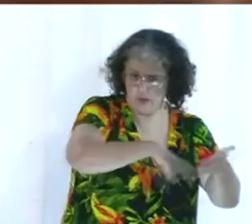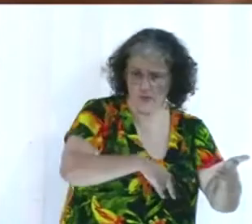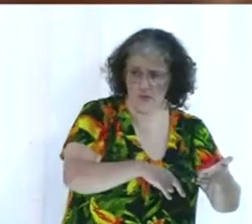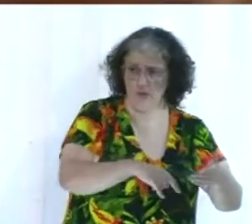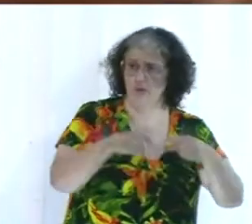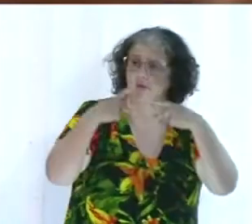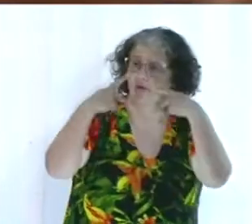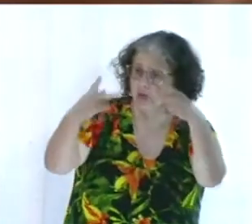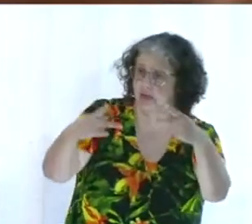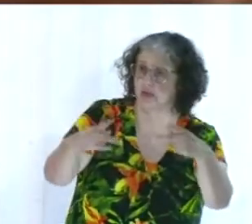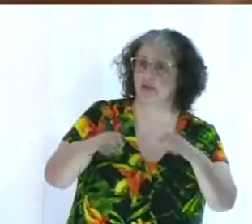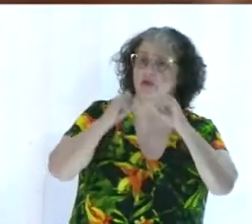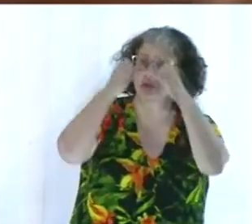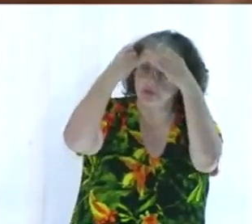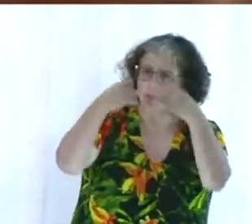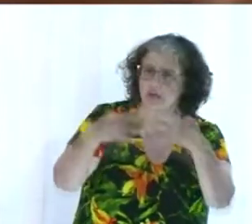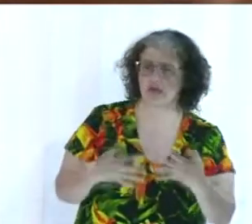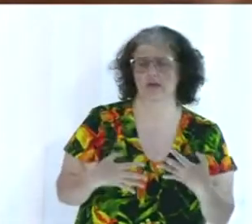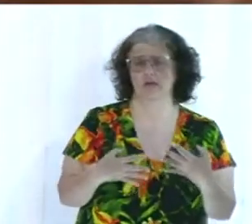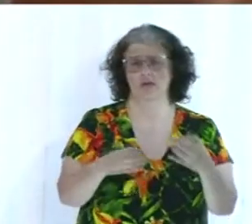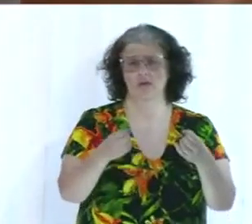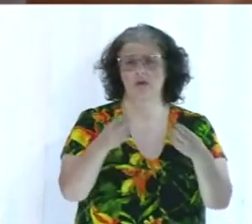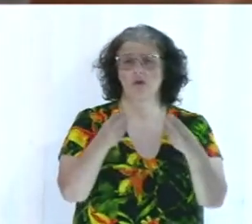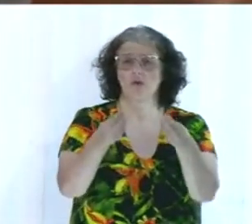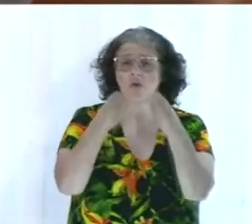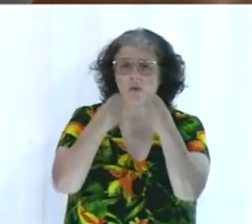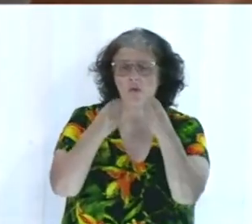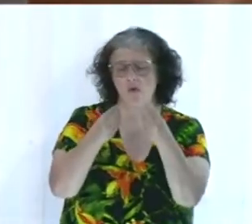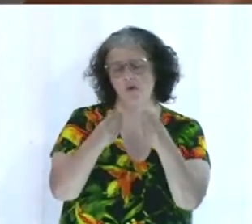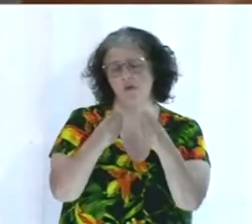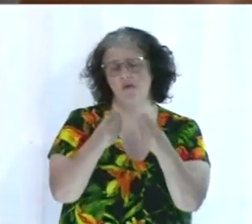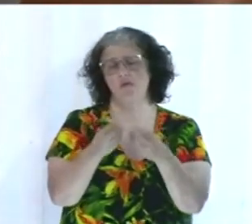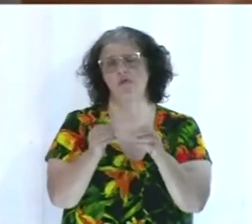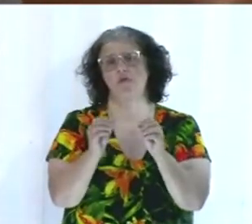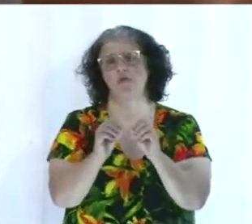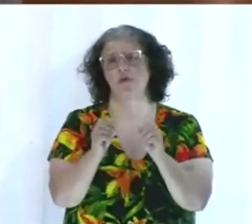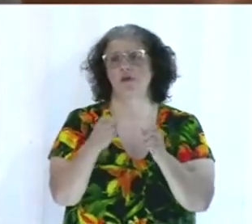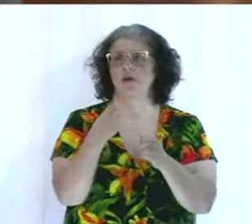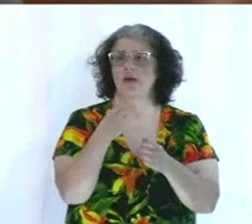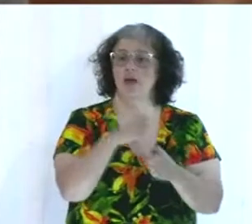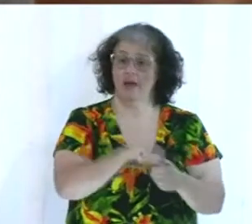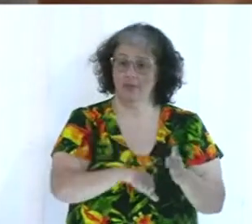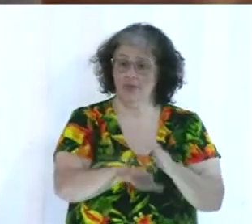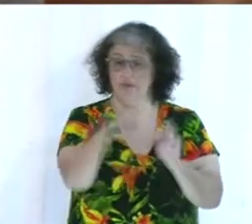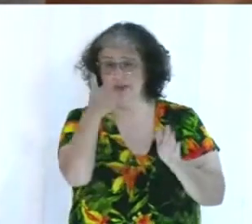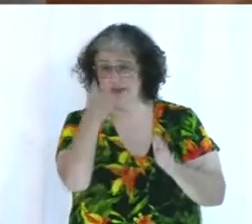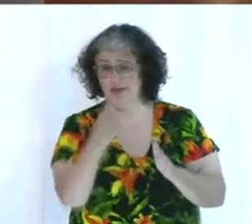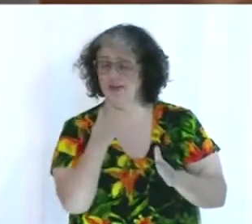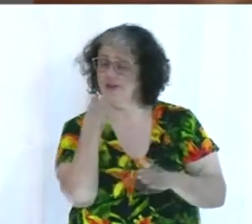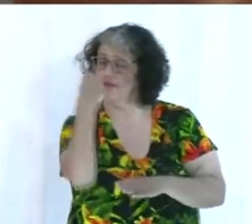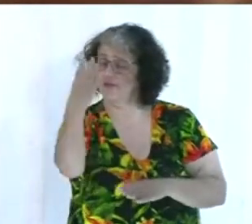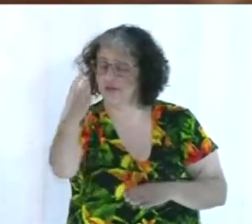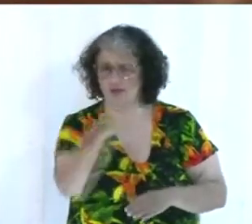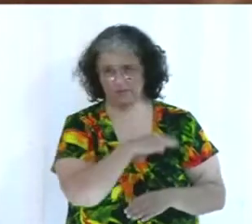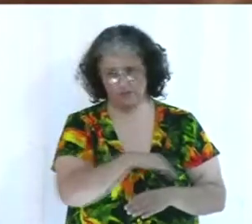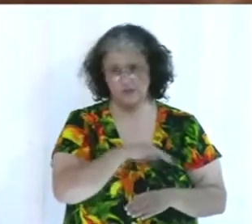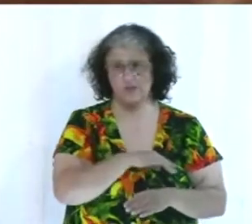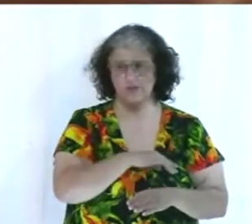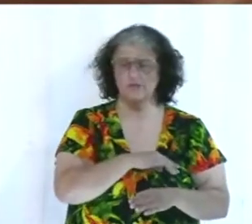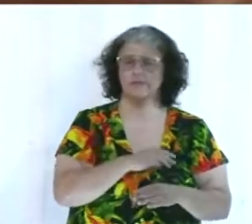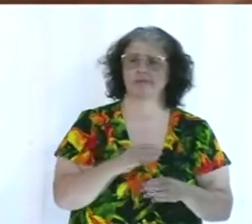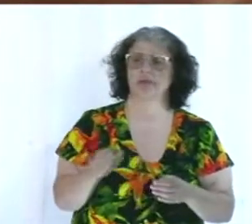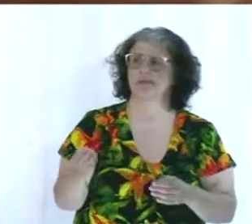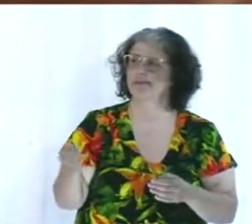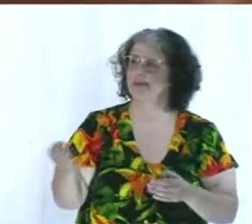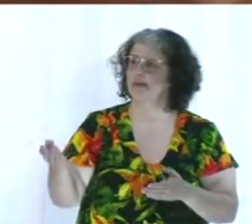irmãos da maneira como Deus foi generoso e operoso quando eles pregaram o Evangelho, chega ao conhecimento de Paulo